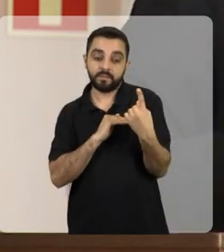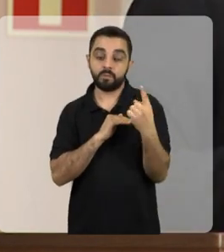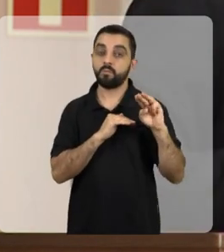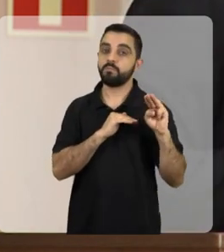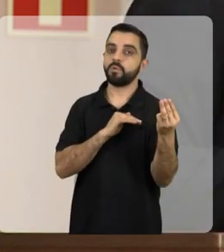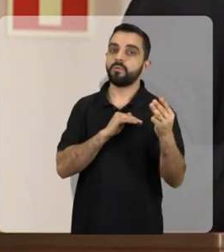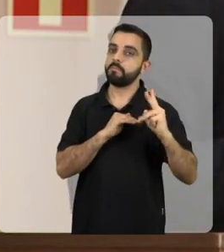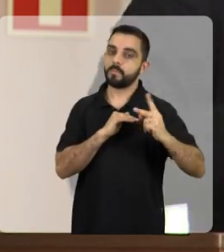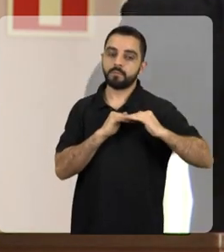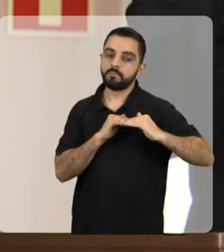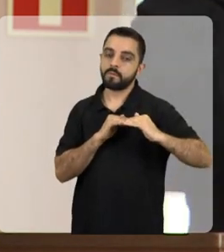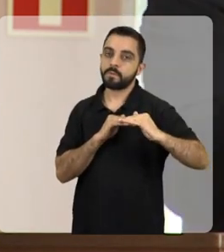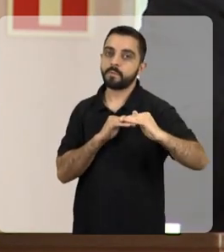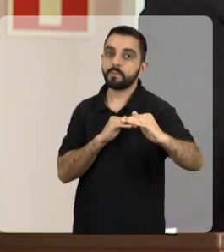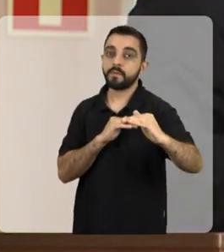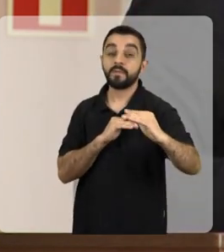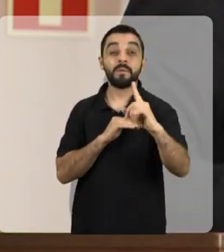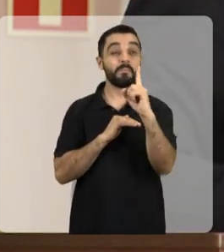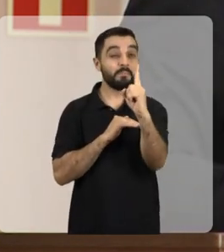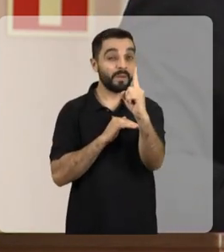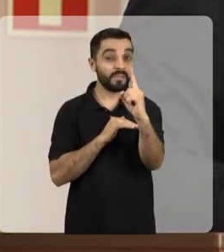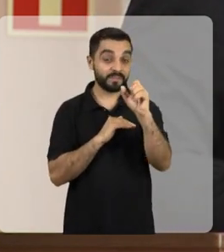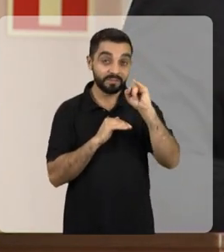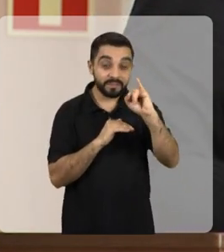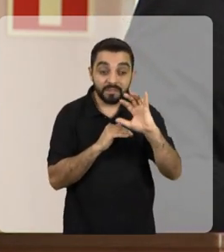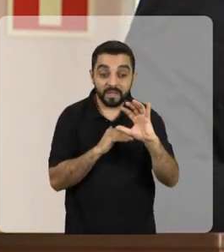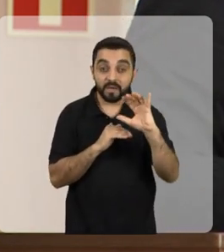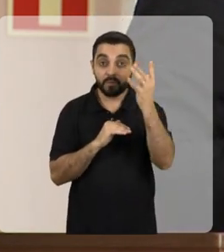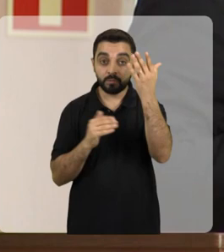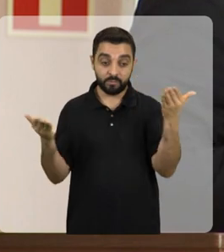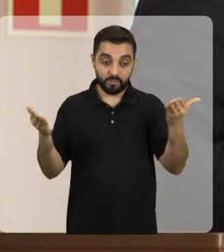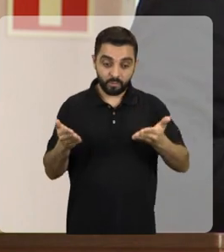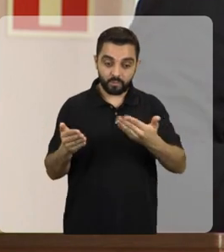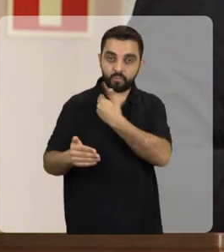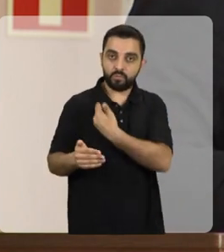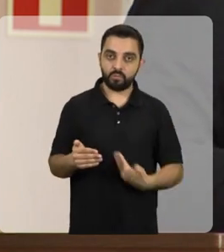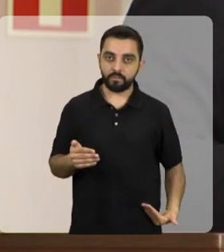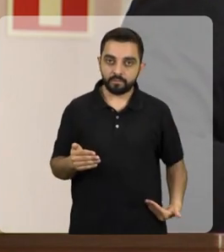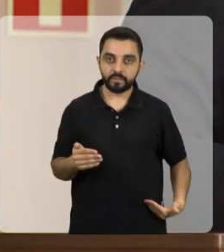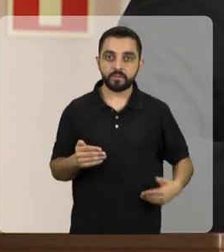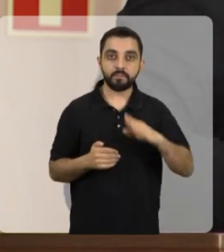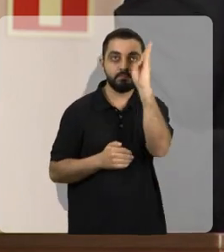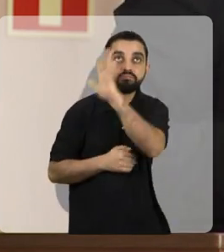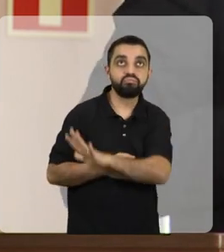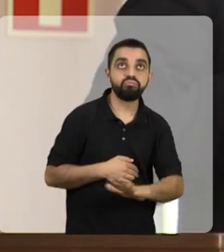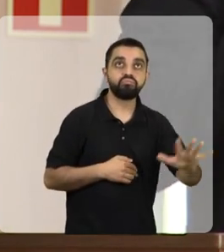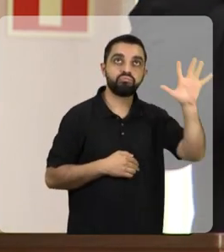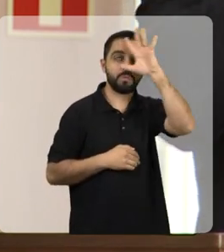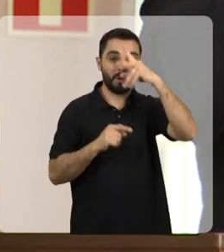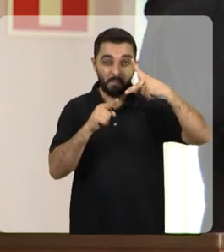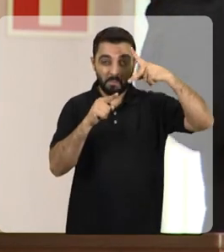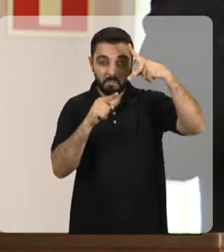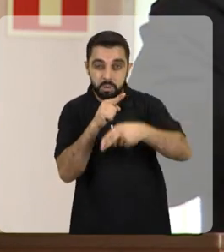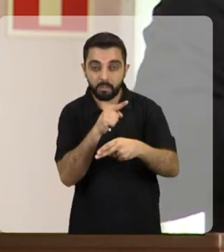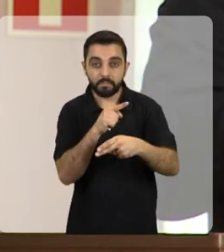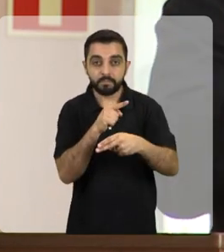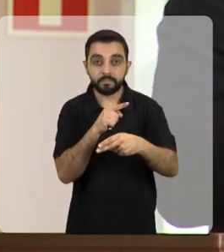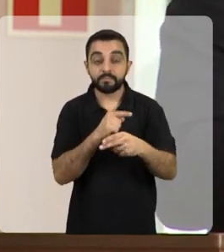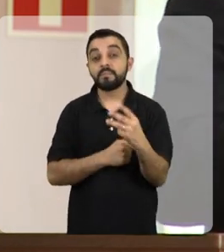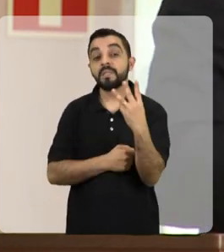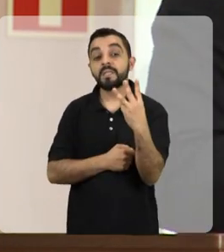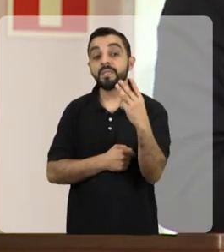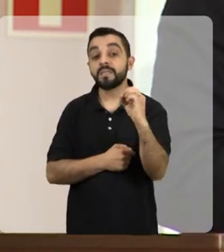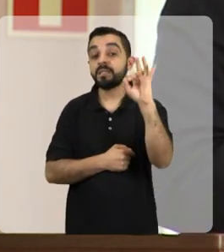161. Com essa medida do governo para nós e para todas as universidades federais, de um corte